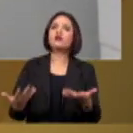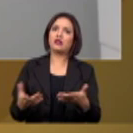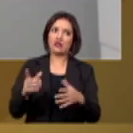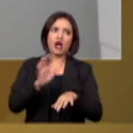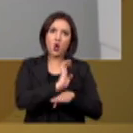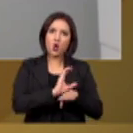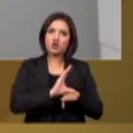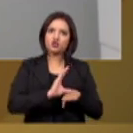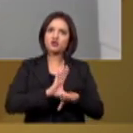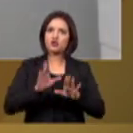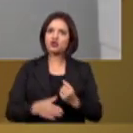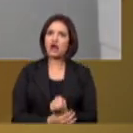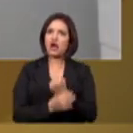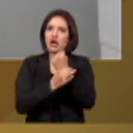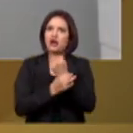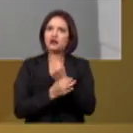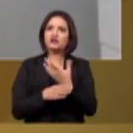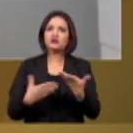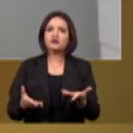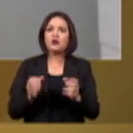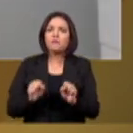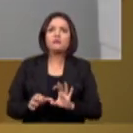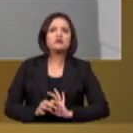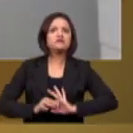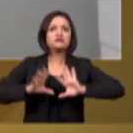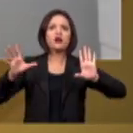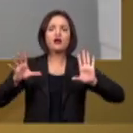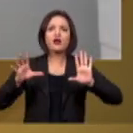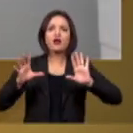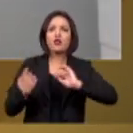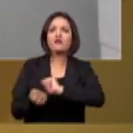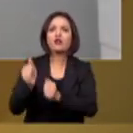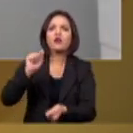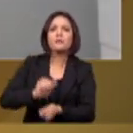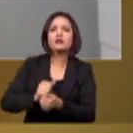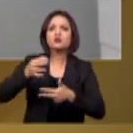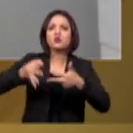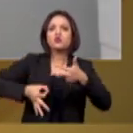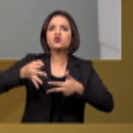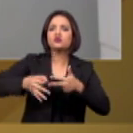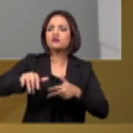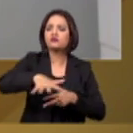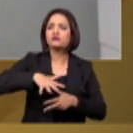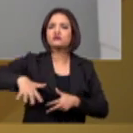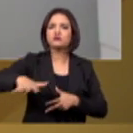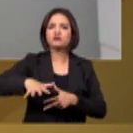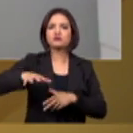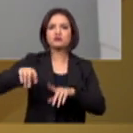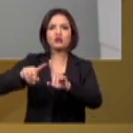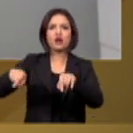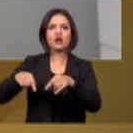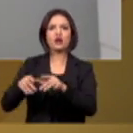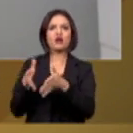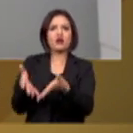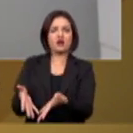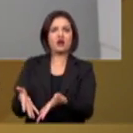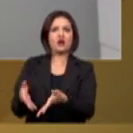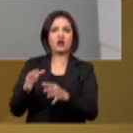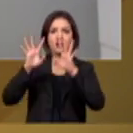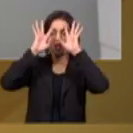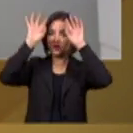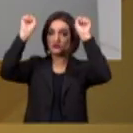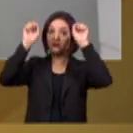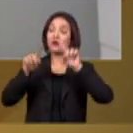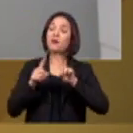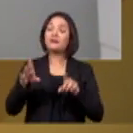saga a garantir a livre conformação deixar em sua respectiva jurisdição sobretudo no